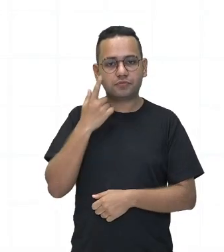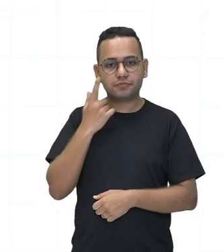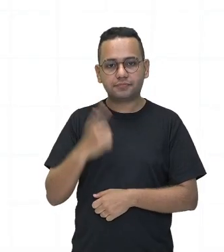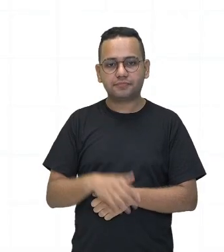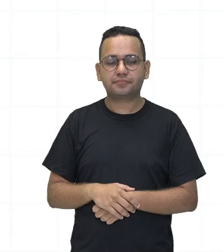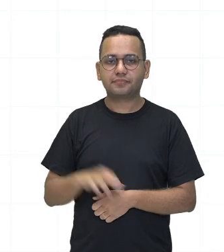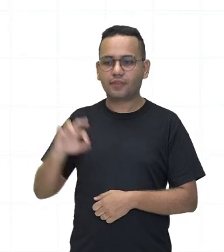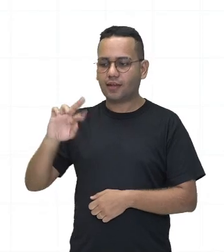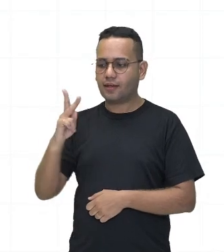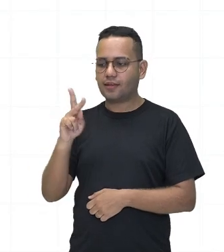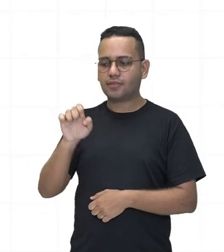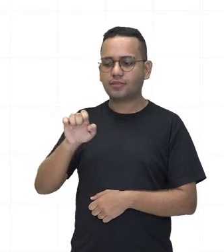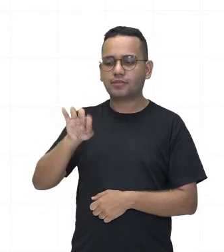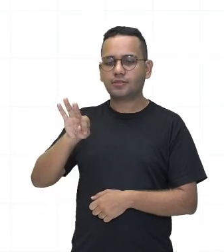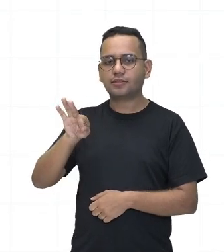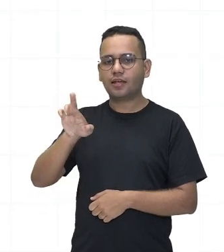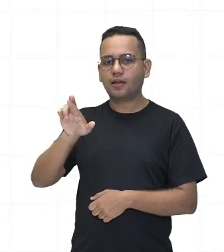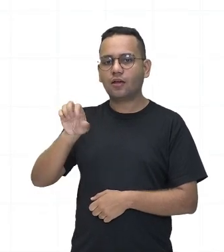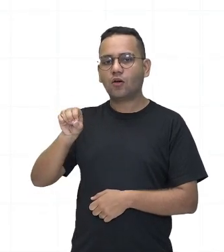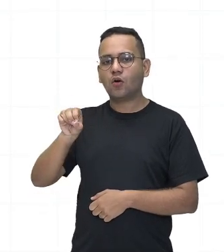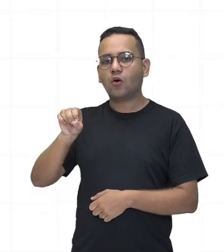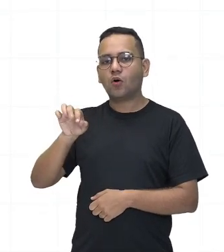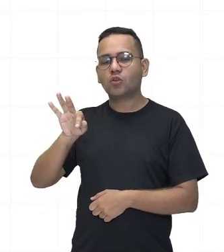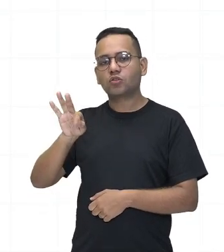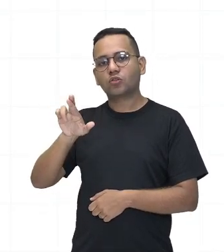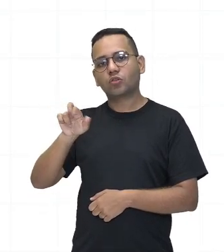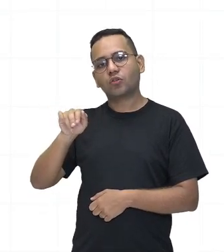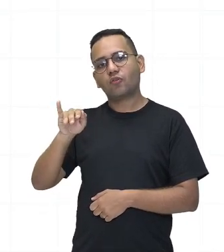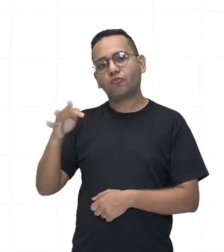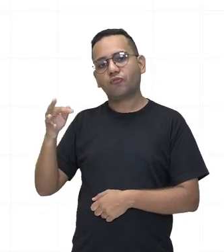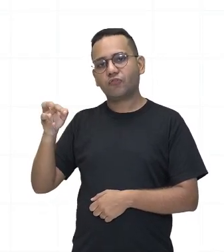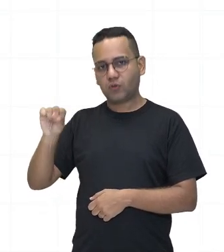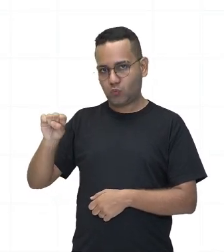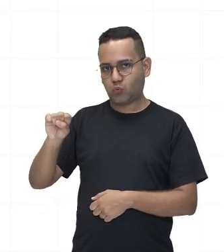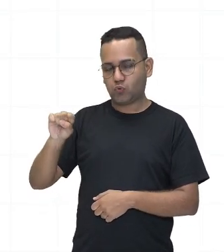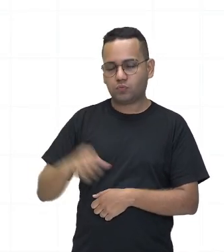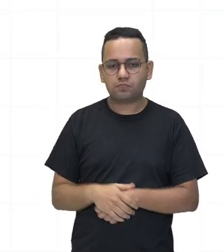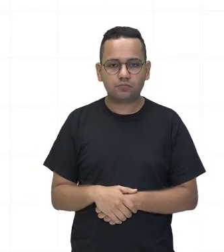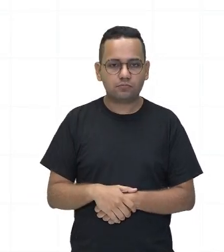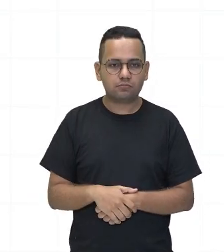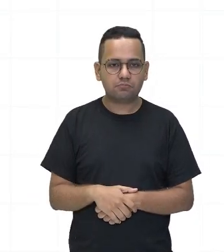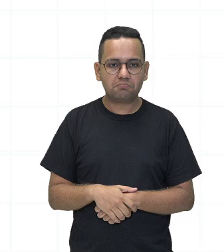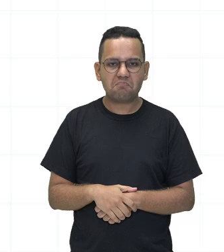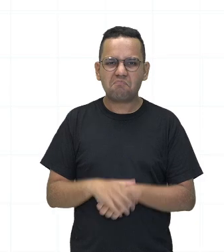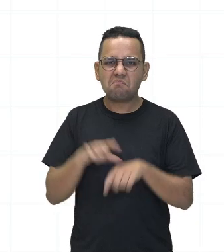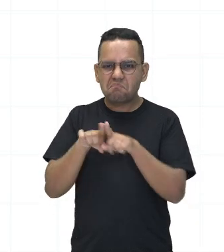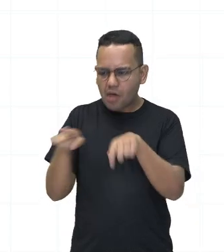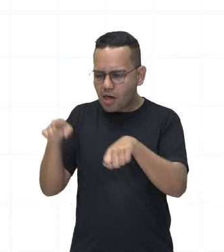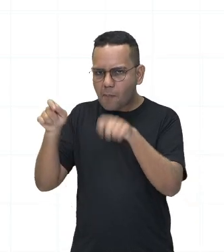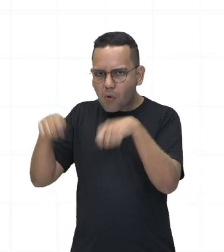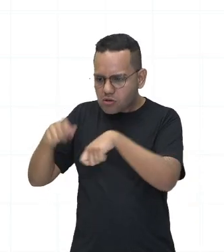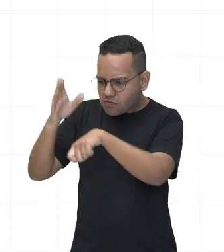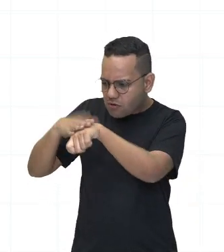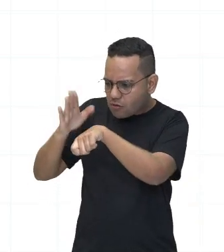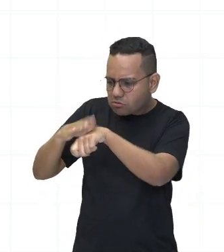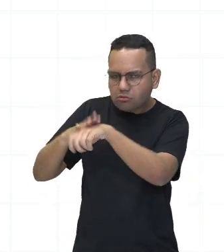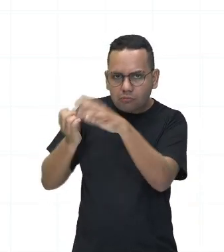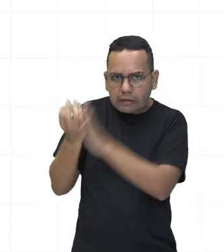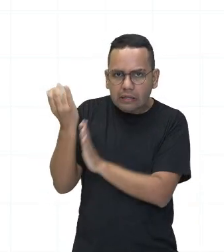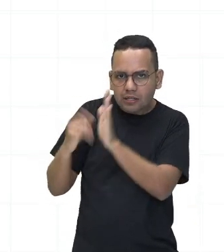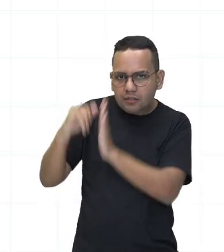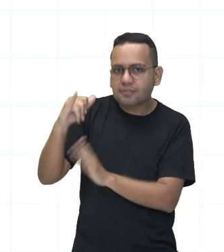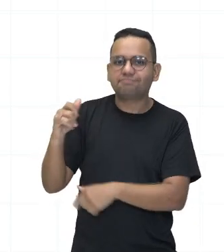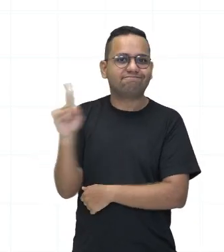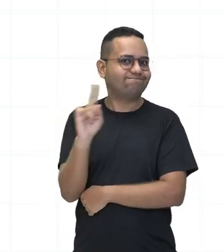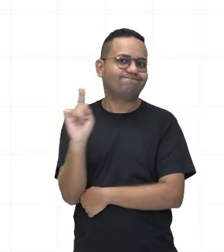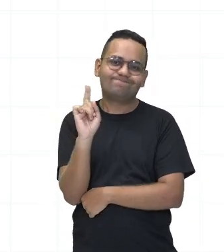observar na nossa cartela, certo? Eles não possuem a capacidade de produzir o seu próprio alimento.